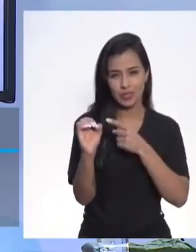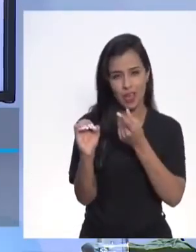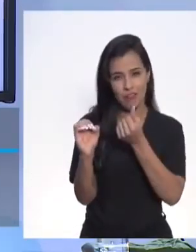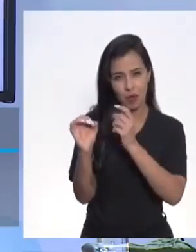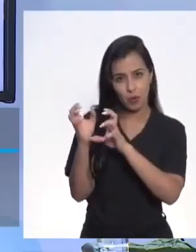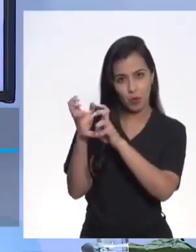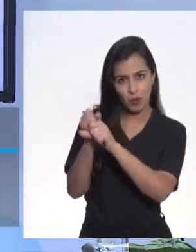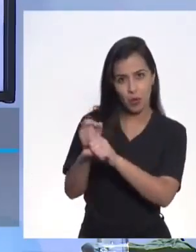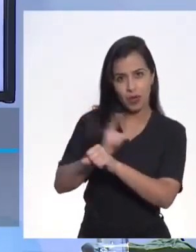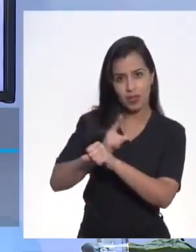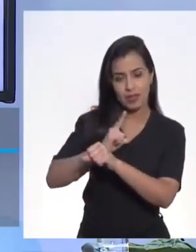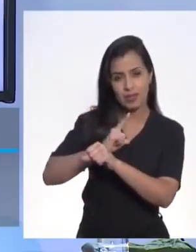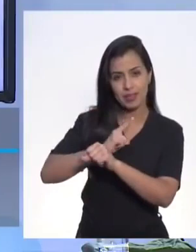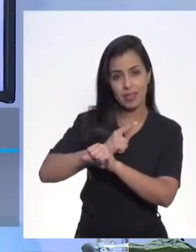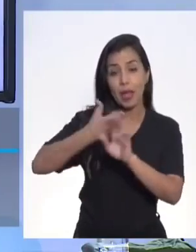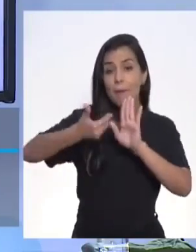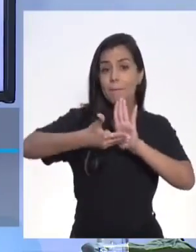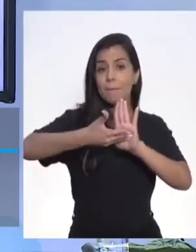R$1.568.